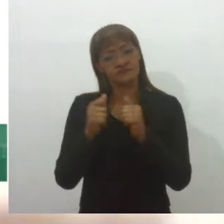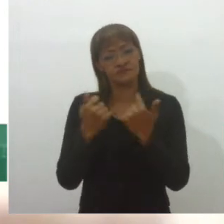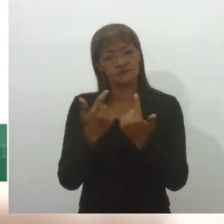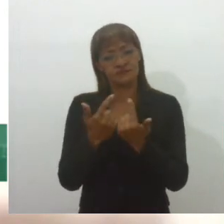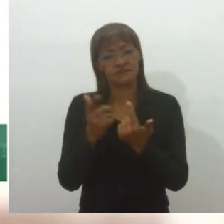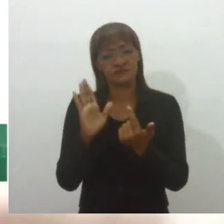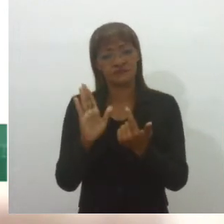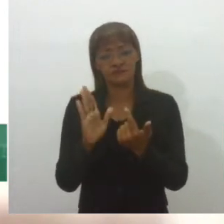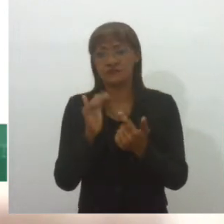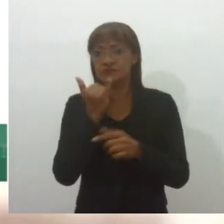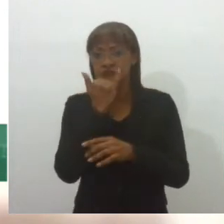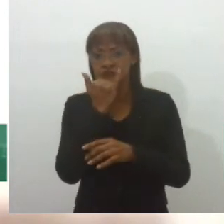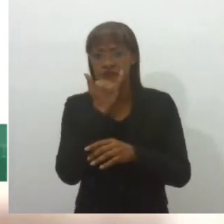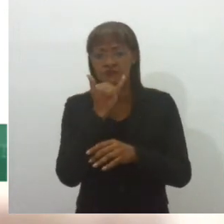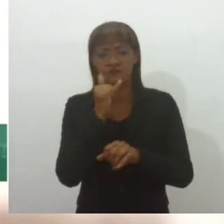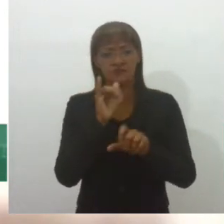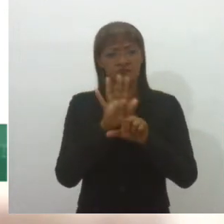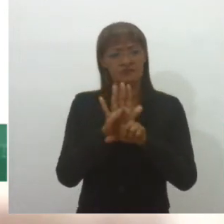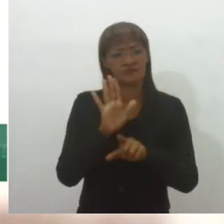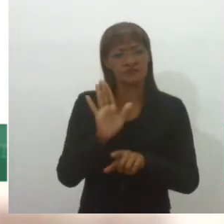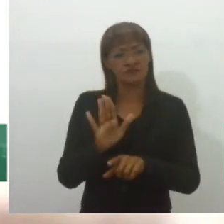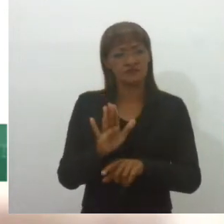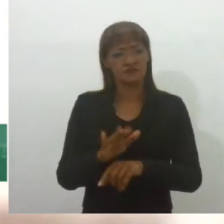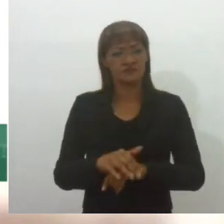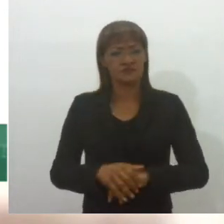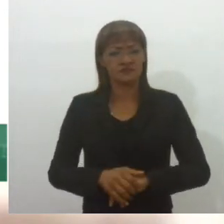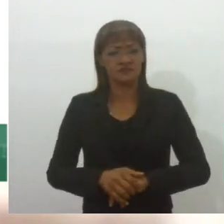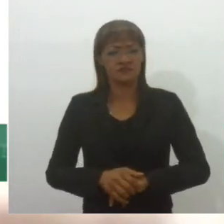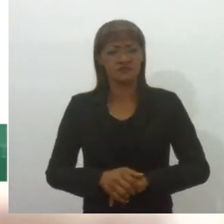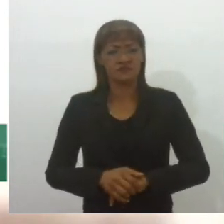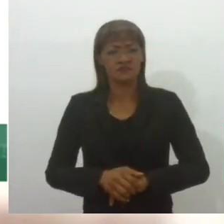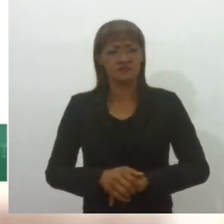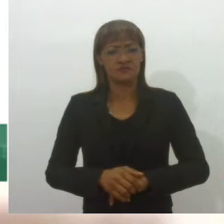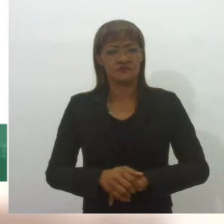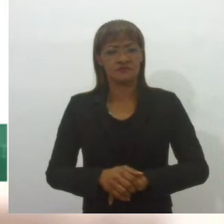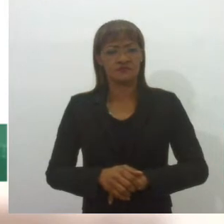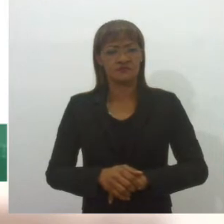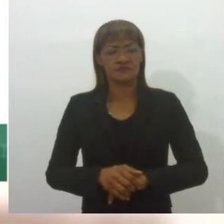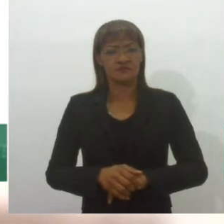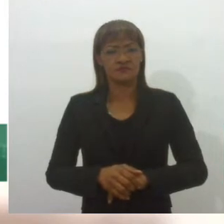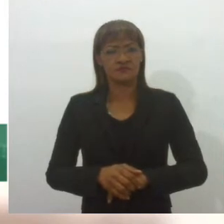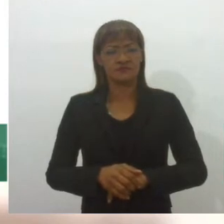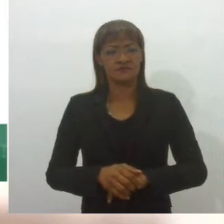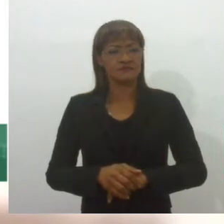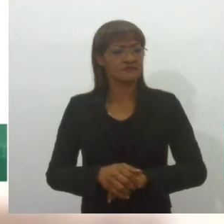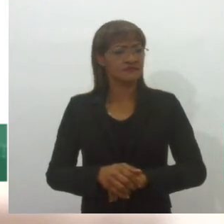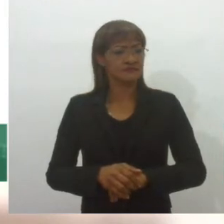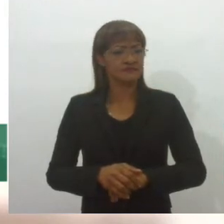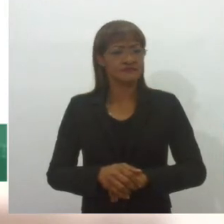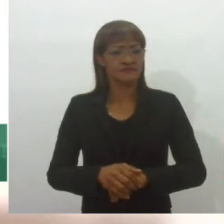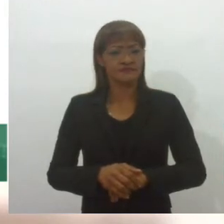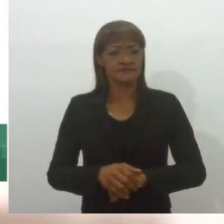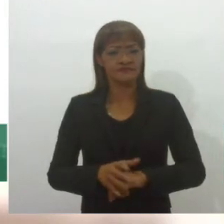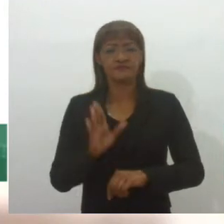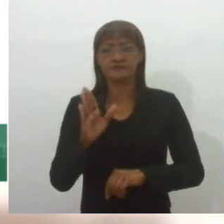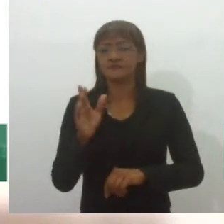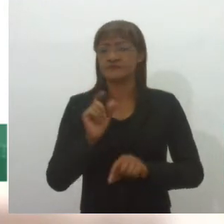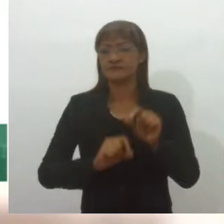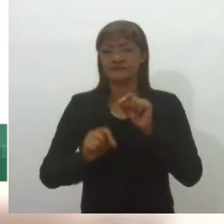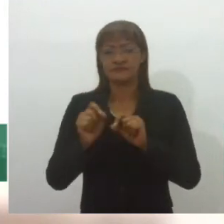que haverá uma redução de cerca de 10% na conta de energia por meio dessa redução da